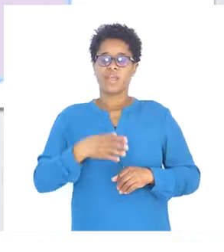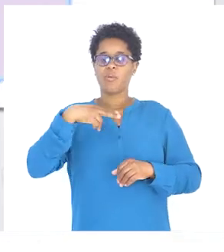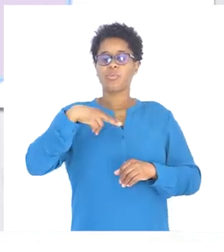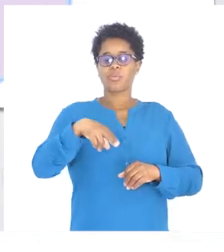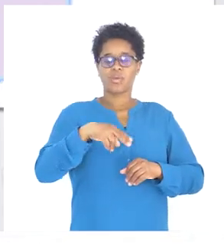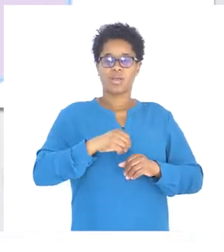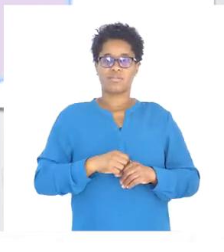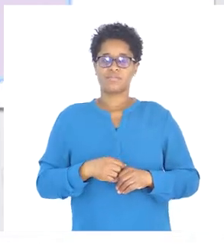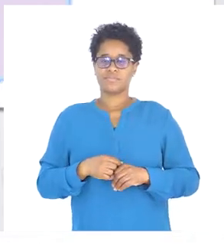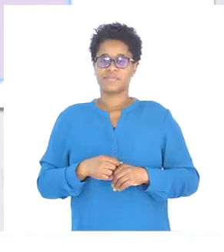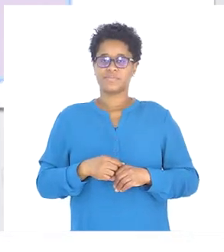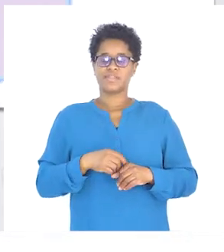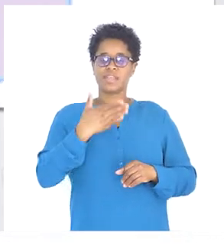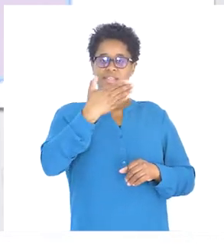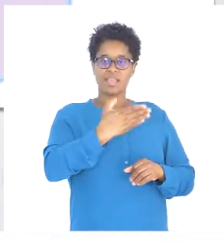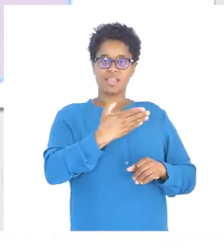Portugal.